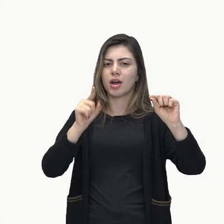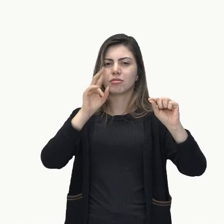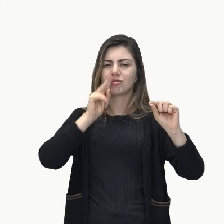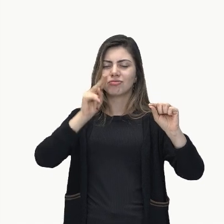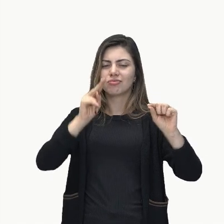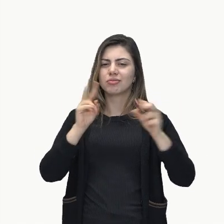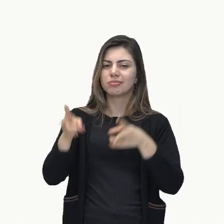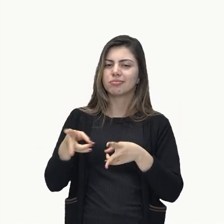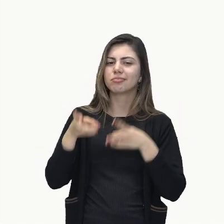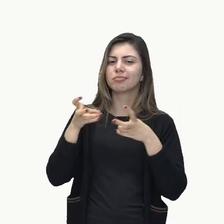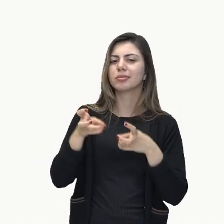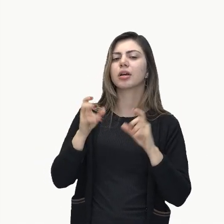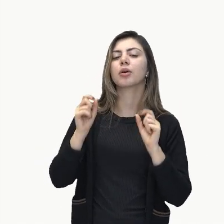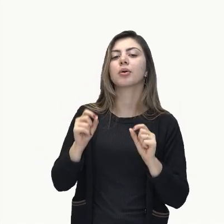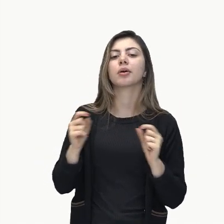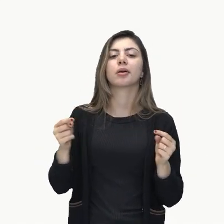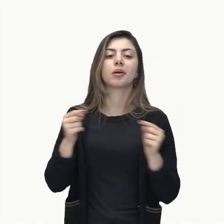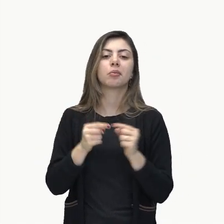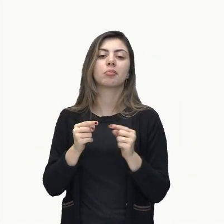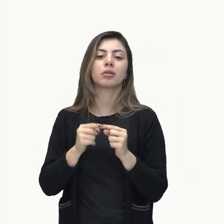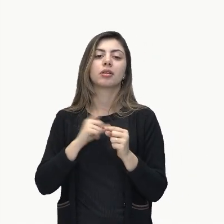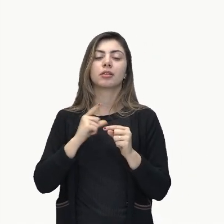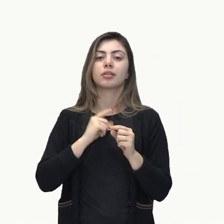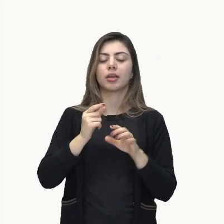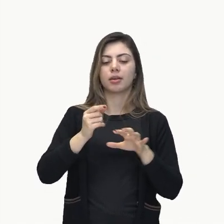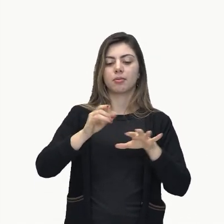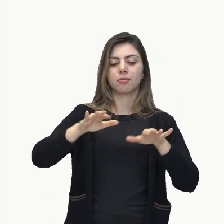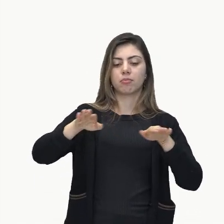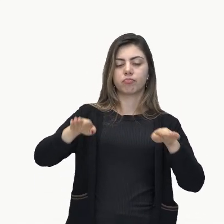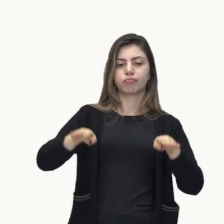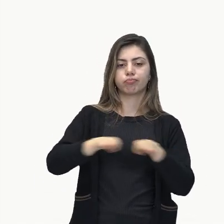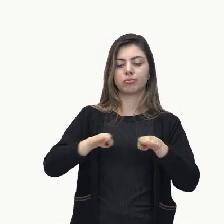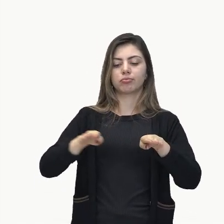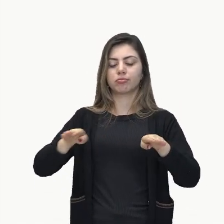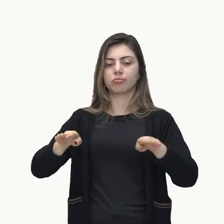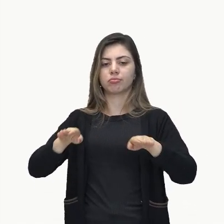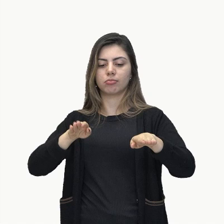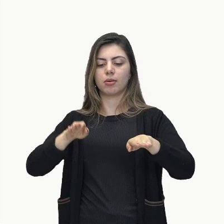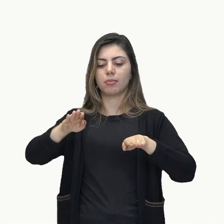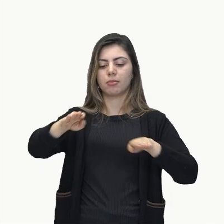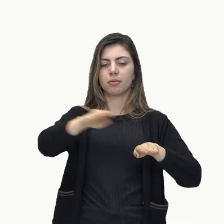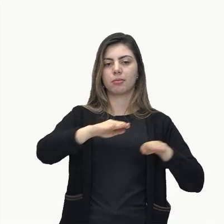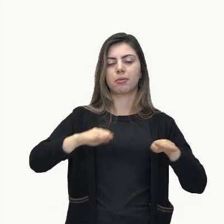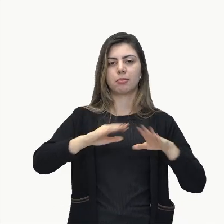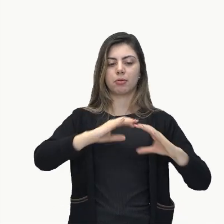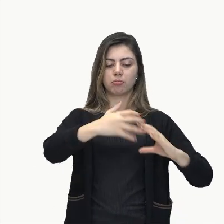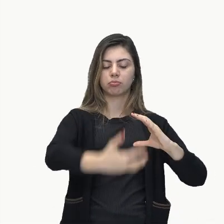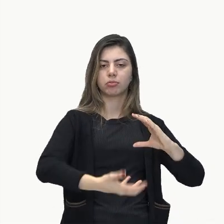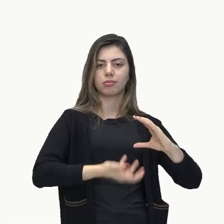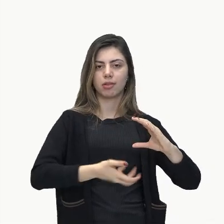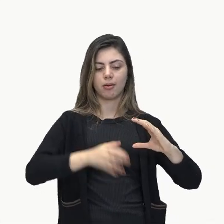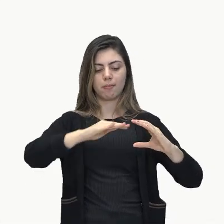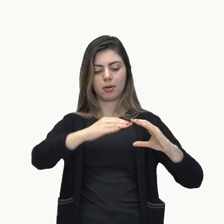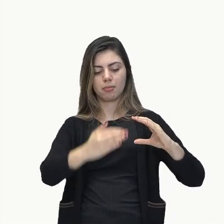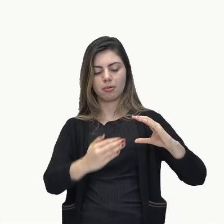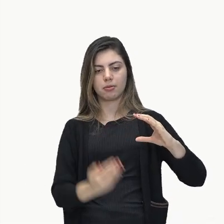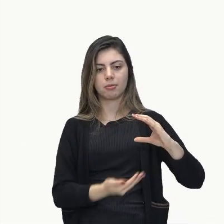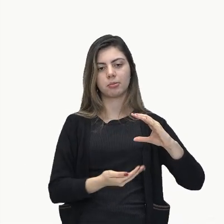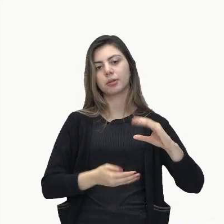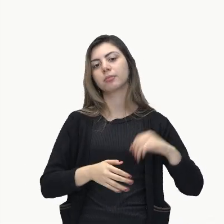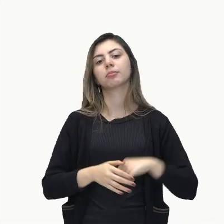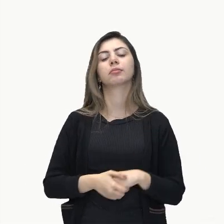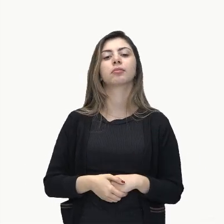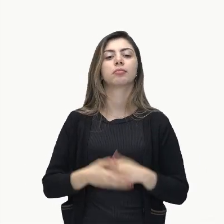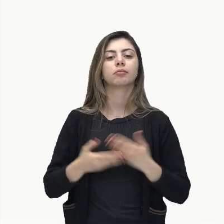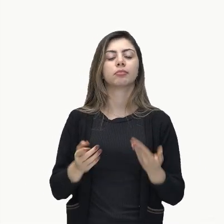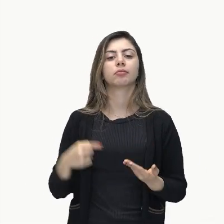forte, nós temos a divisão das placas. Então, quando falamos ali em placa de Cocos com placa